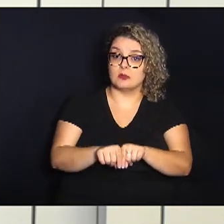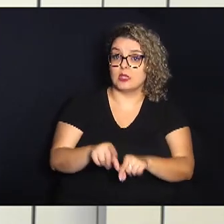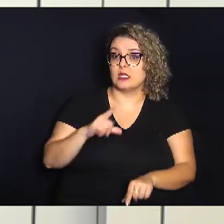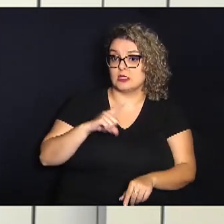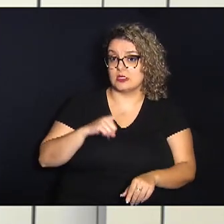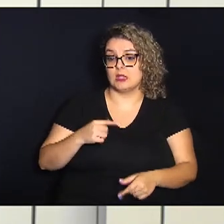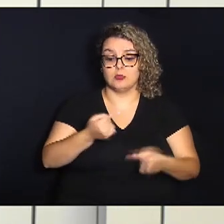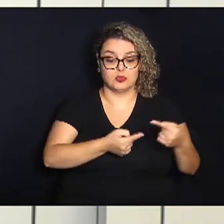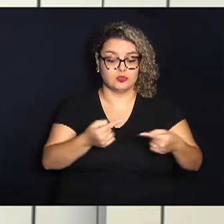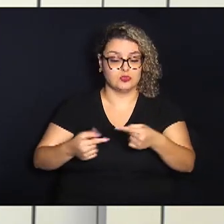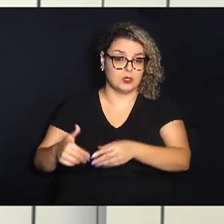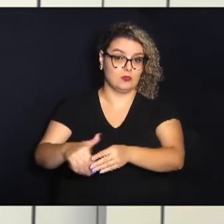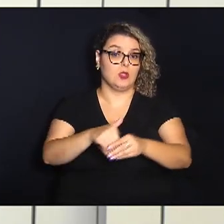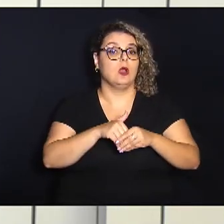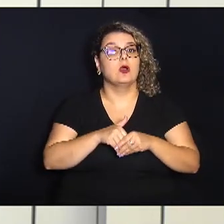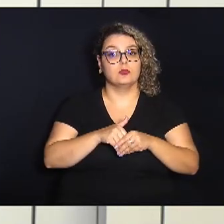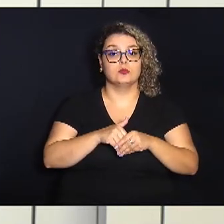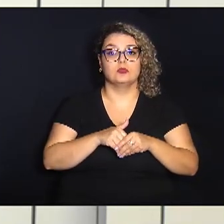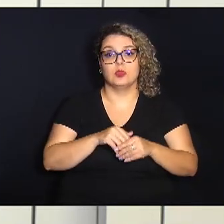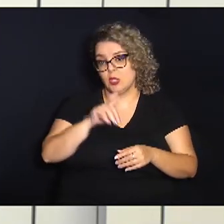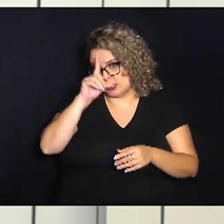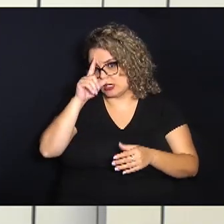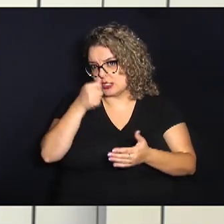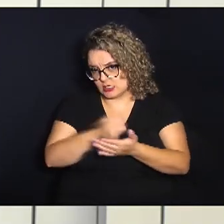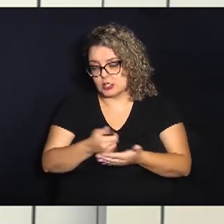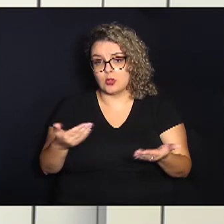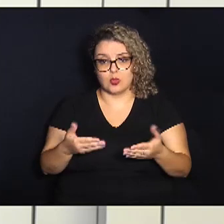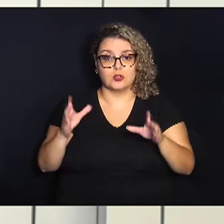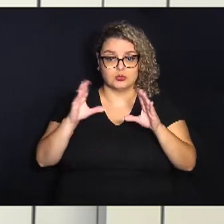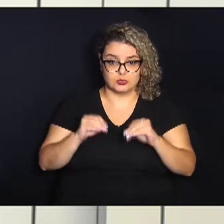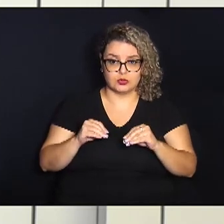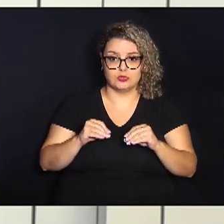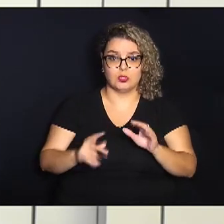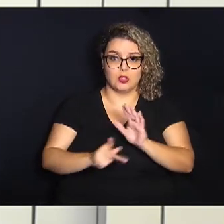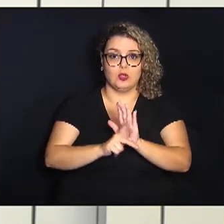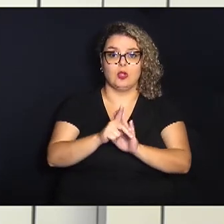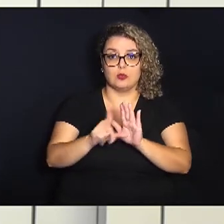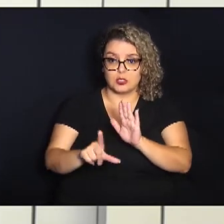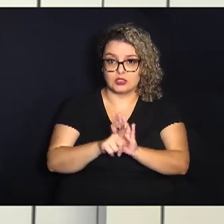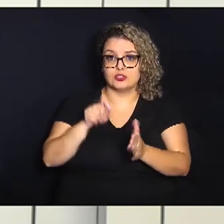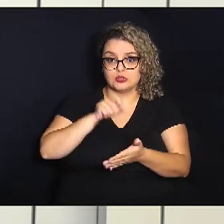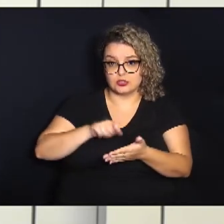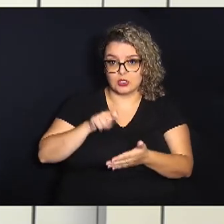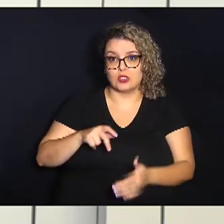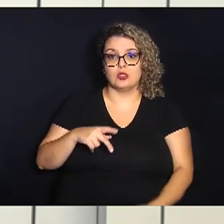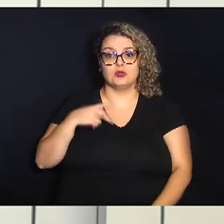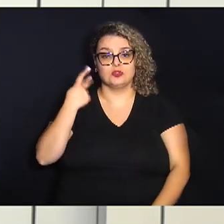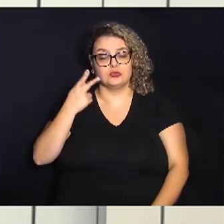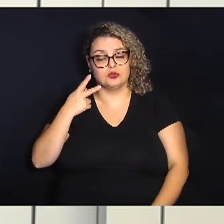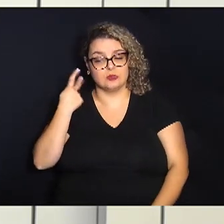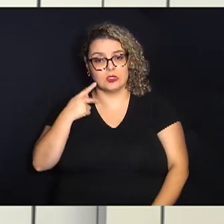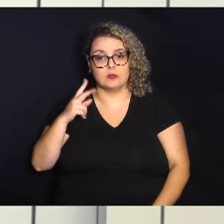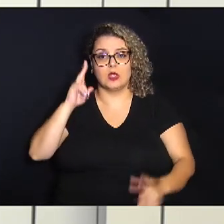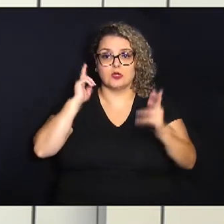ser discutido e votado em definitivo nesta noite o projeto de lei de autoria do vereador Edivaldo